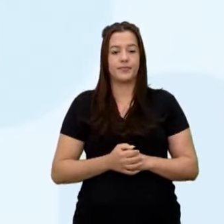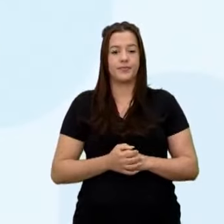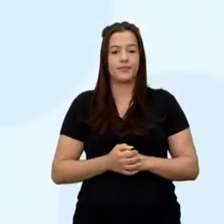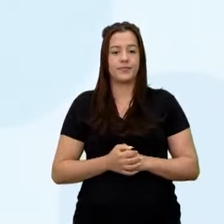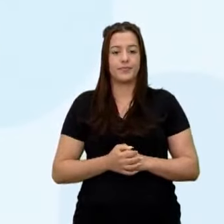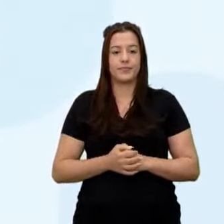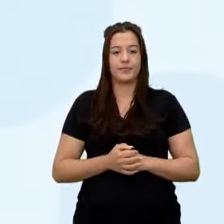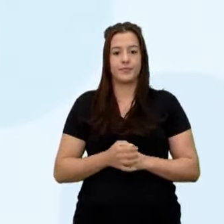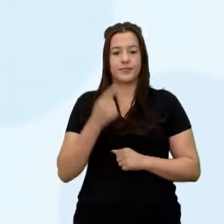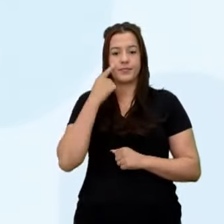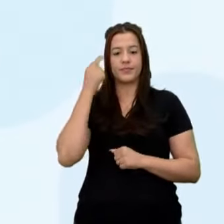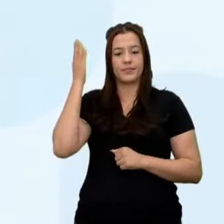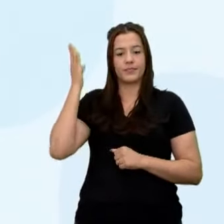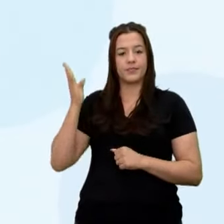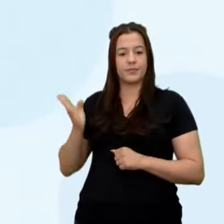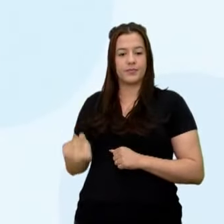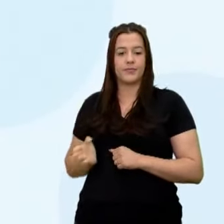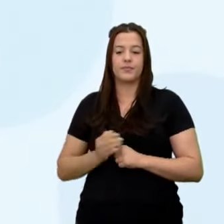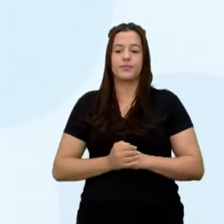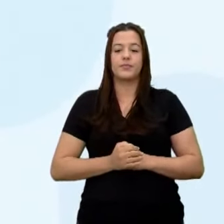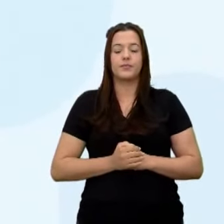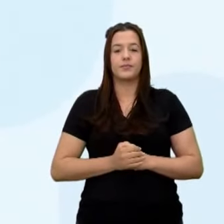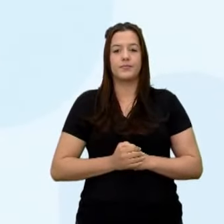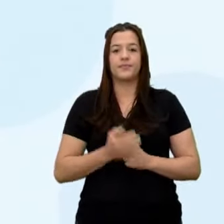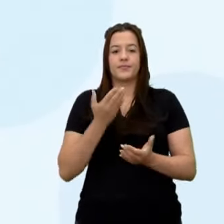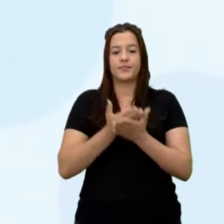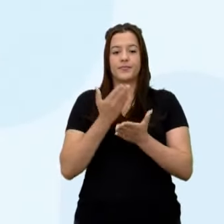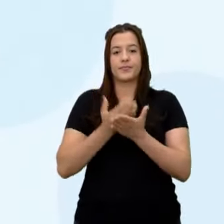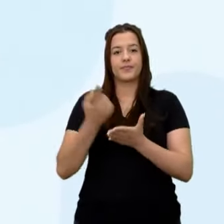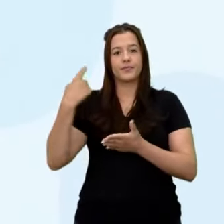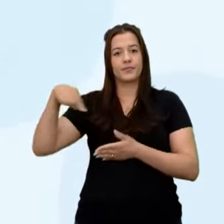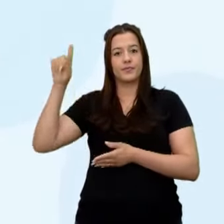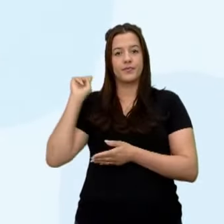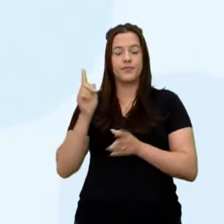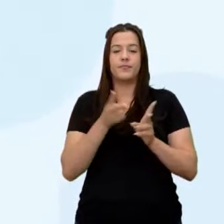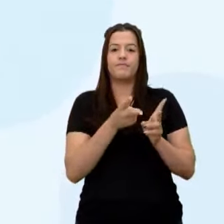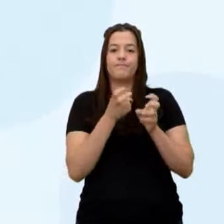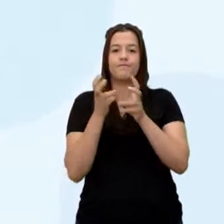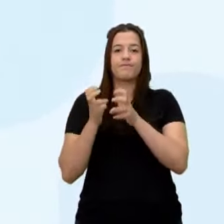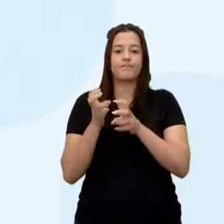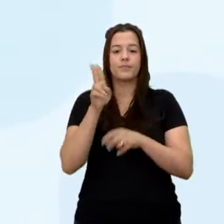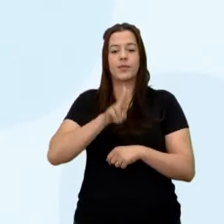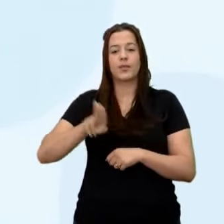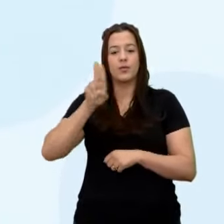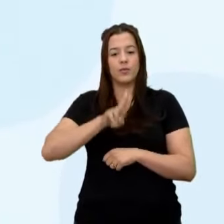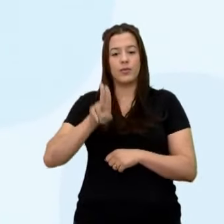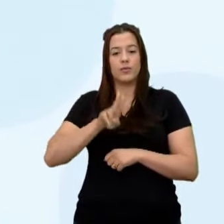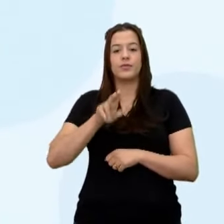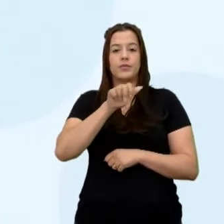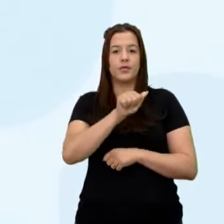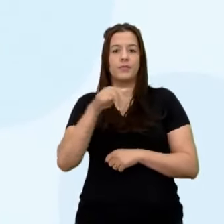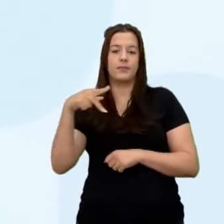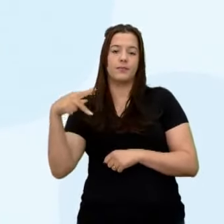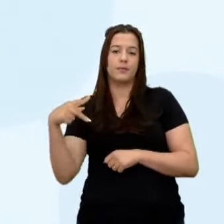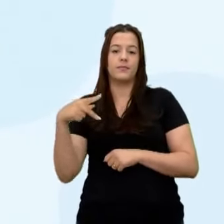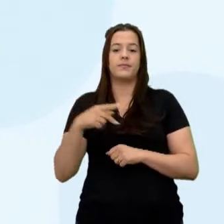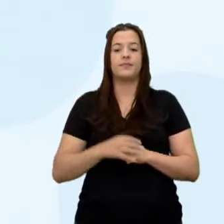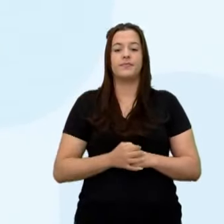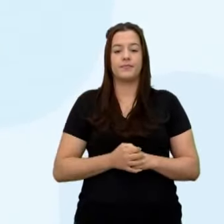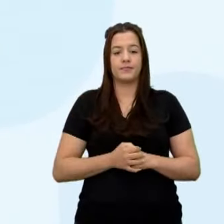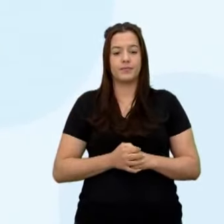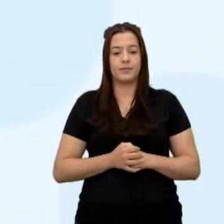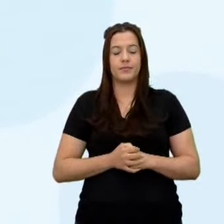we noticed the use of apps. Na aula passada, nós percebemos o uso de aplicativos. And we studied